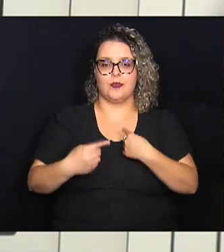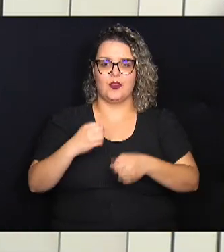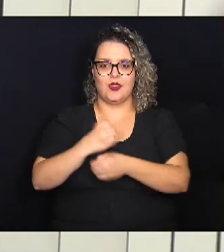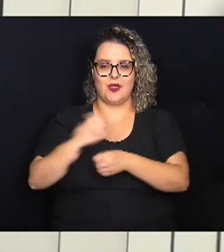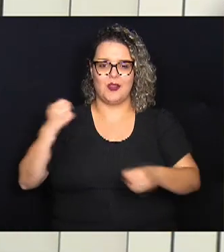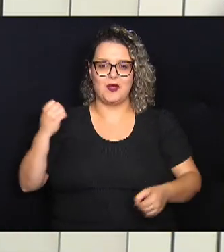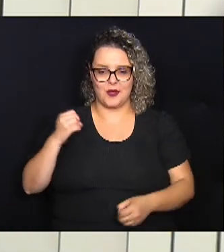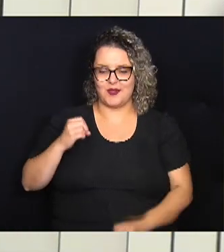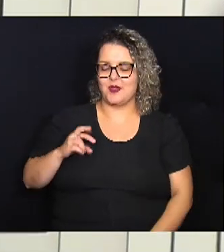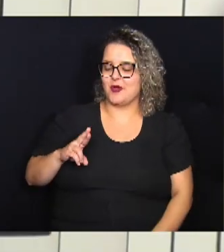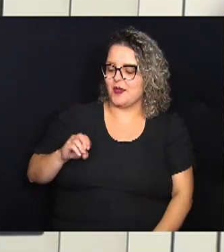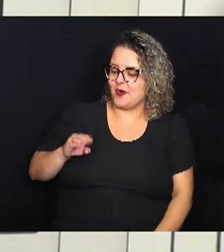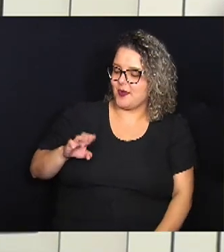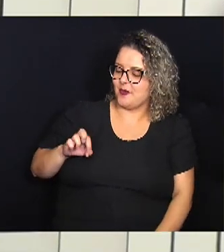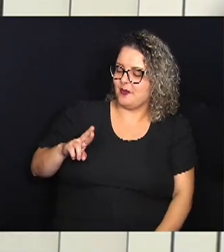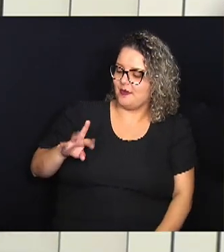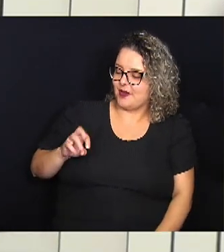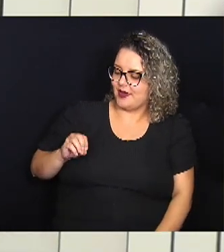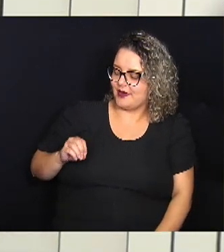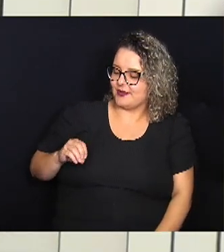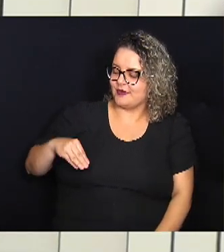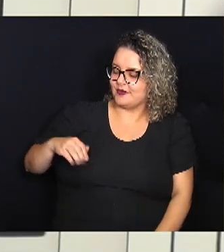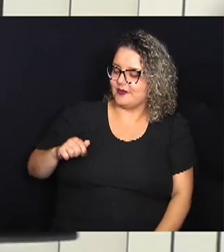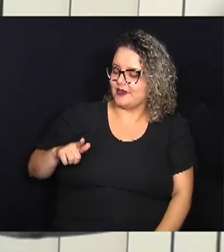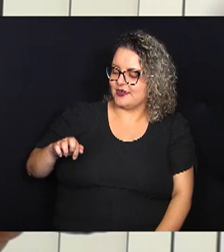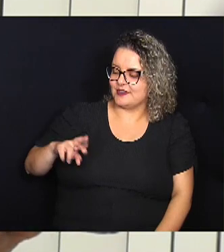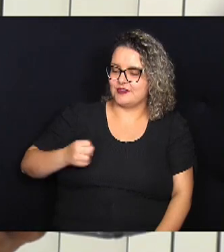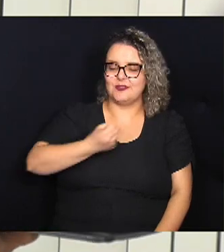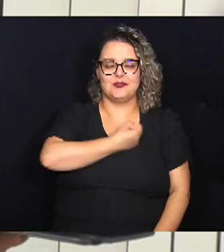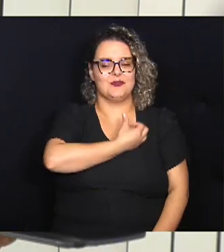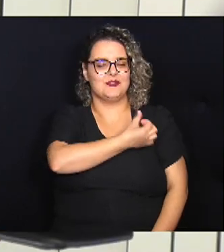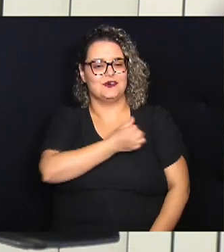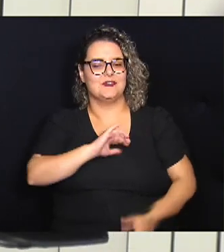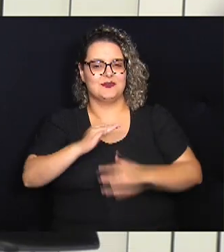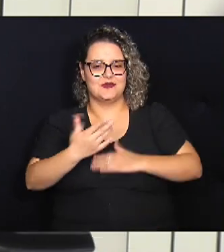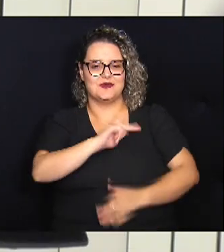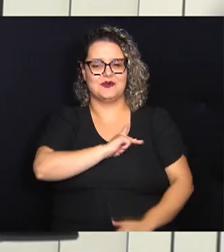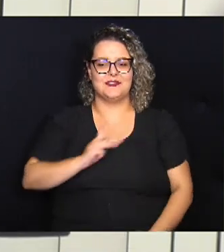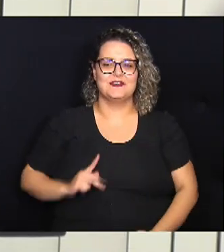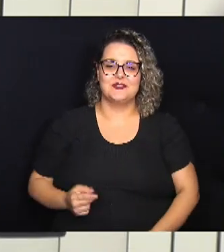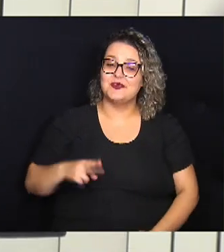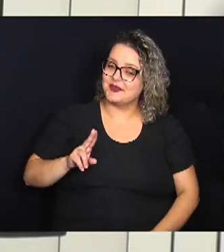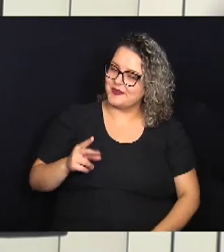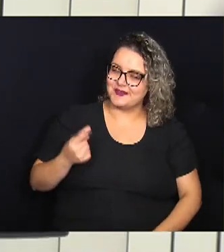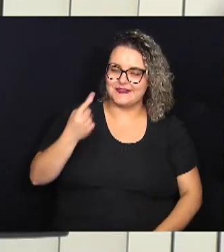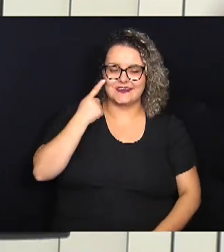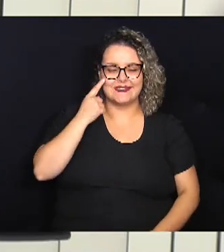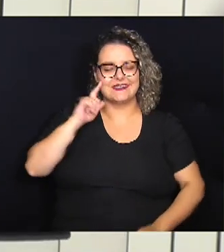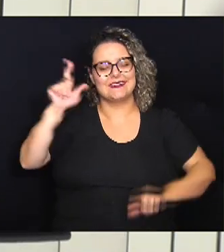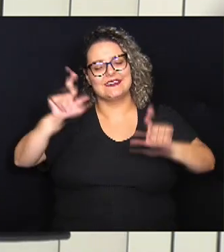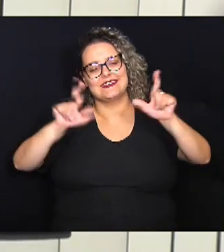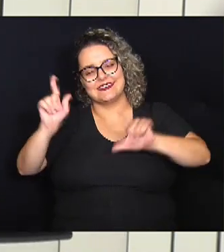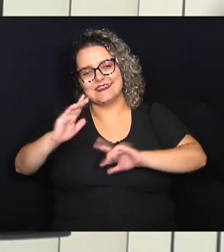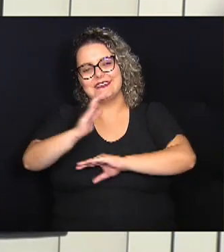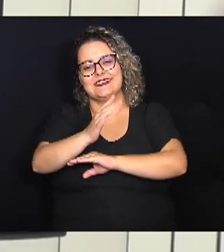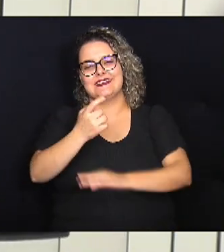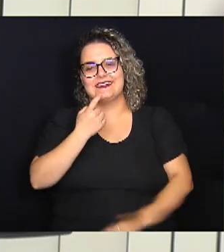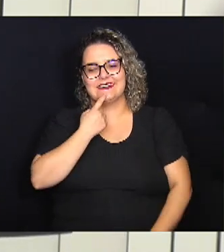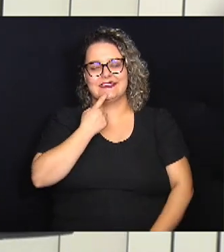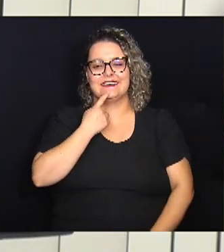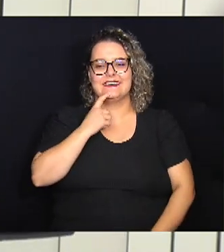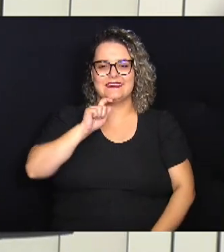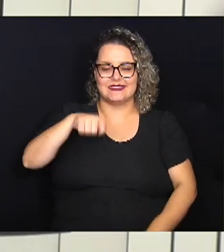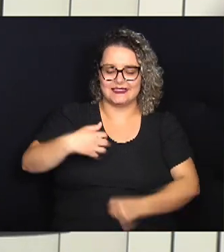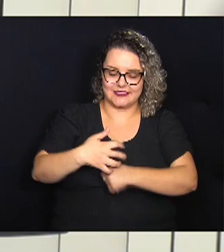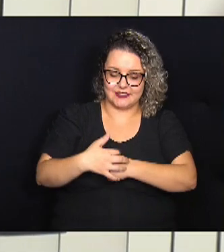Engenheiro Roberto Mange, número 66, no bairro Ponte Preta, ou, claro, assistir aqui pela TV Câmara Campinas, em sinal